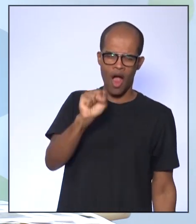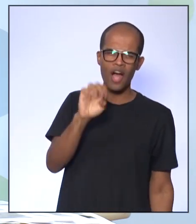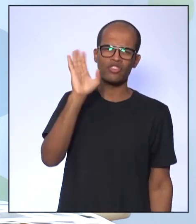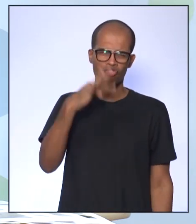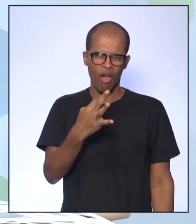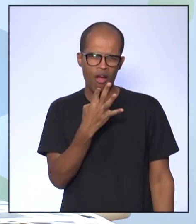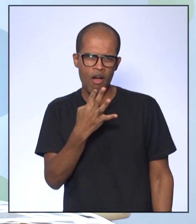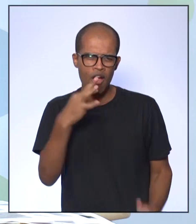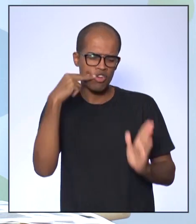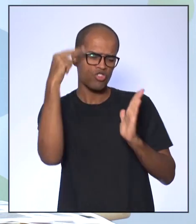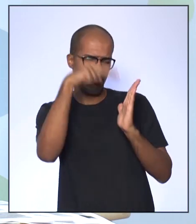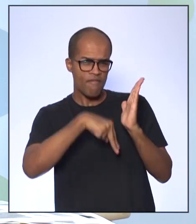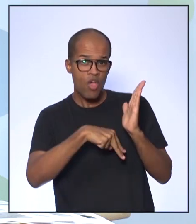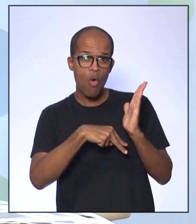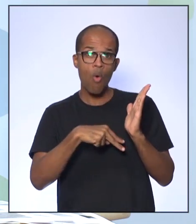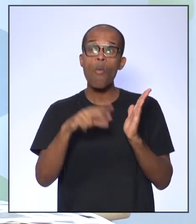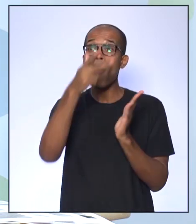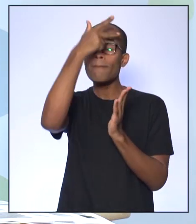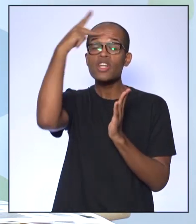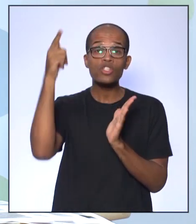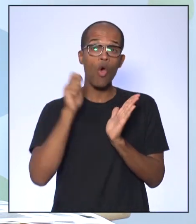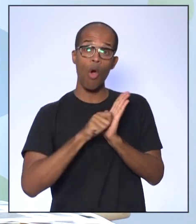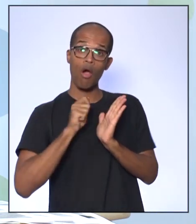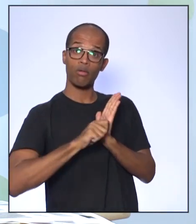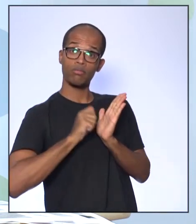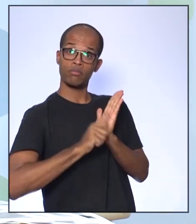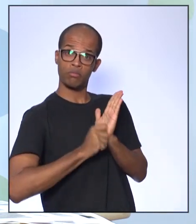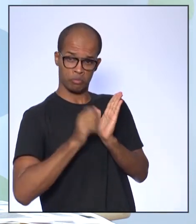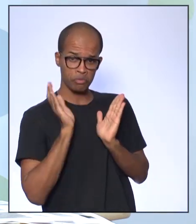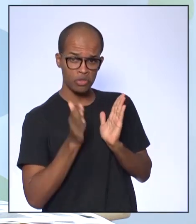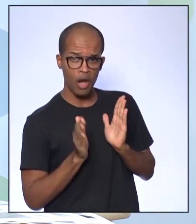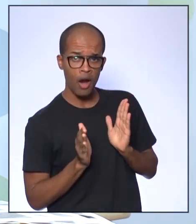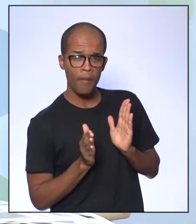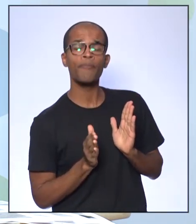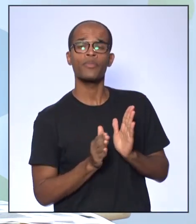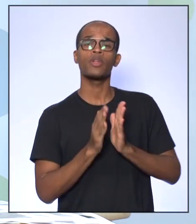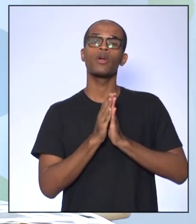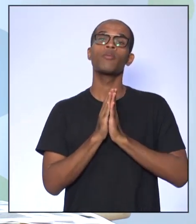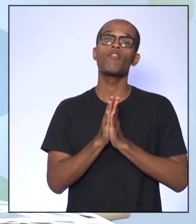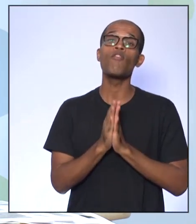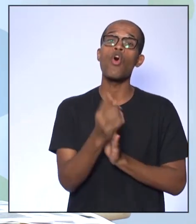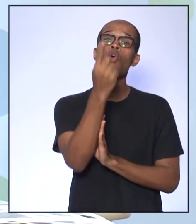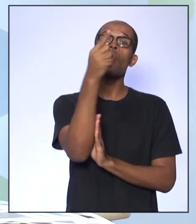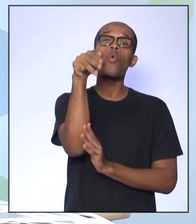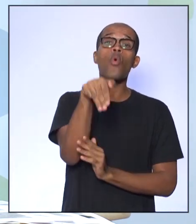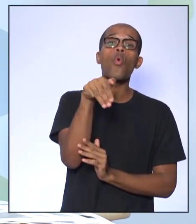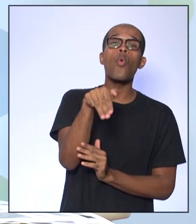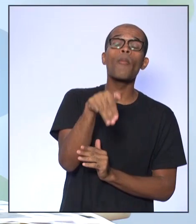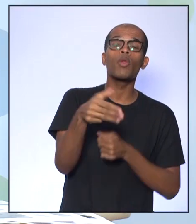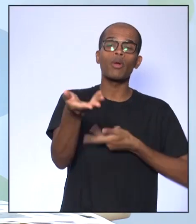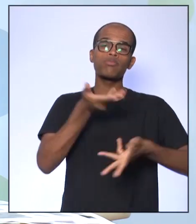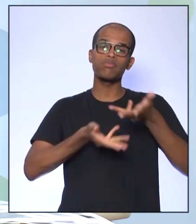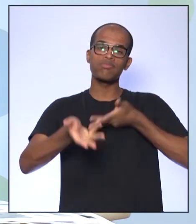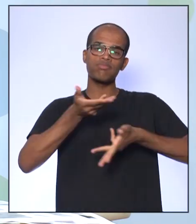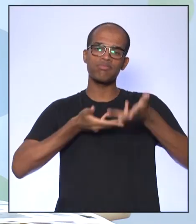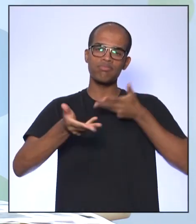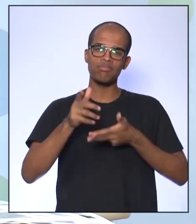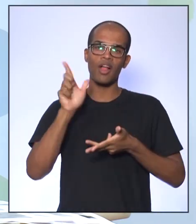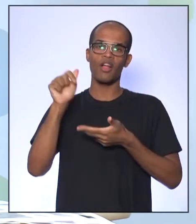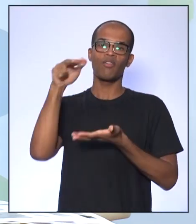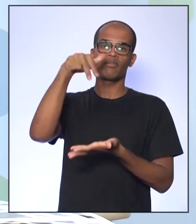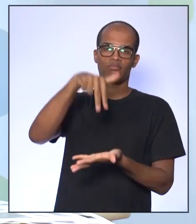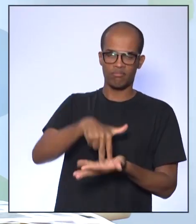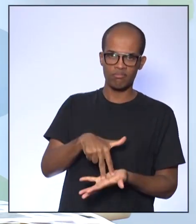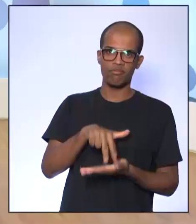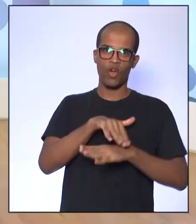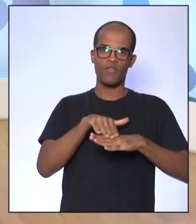desse tipo? Conhece algum escritor que compôs alguma crônica? Então, por favor, vocês têm um minutinho para interagir com a gente e a gente volta para poder